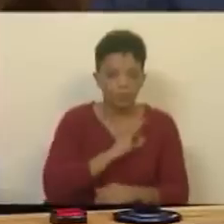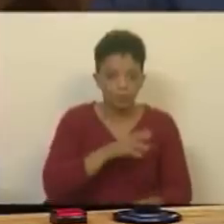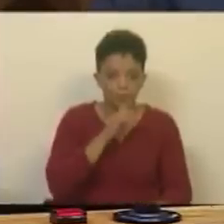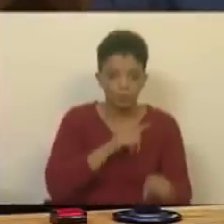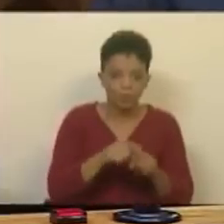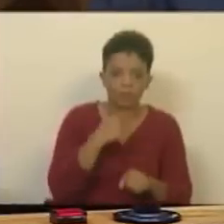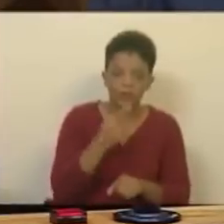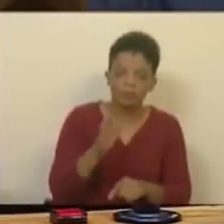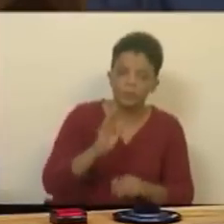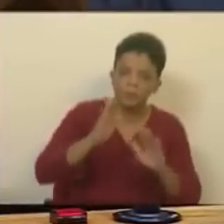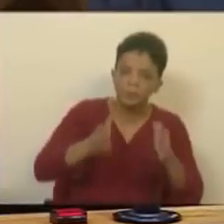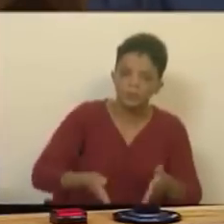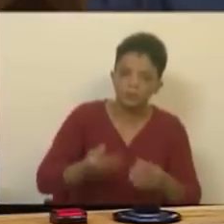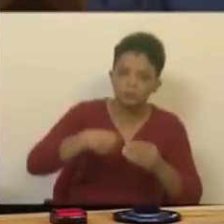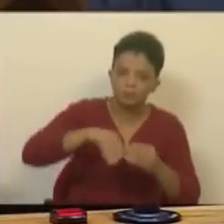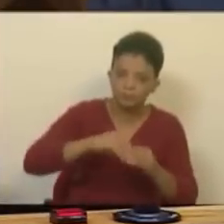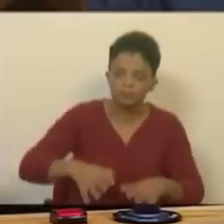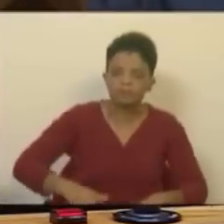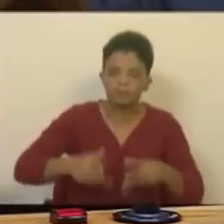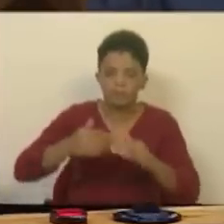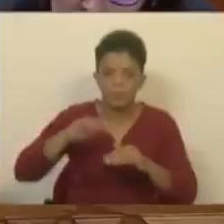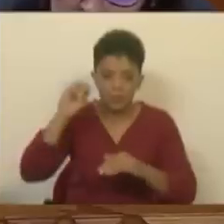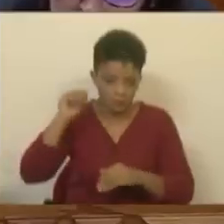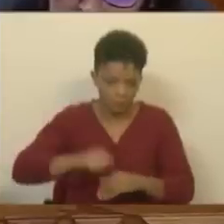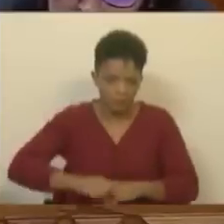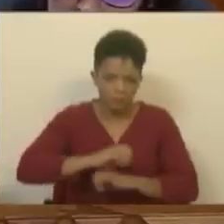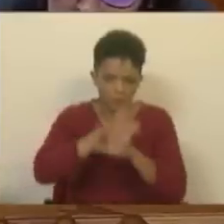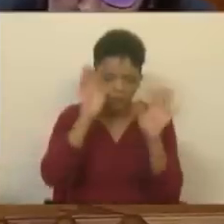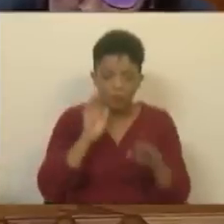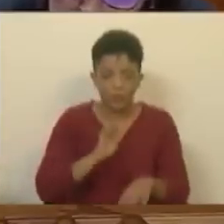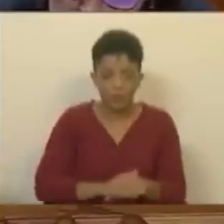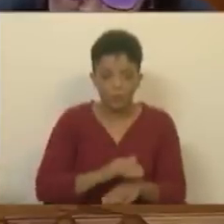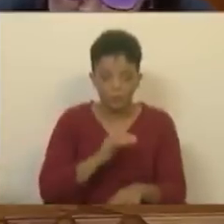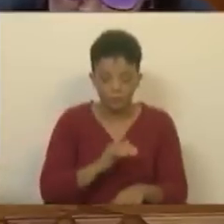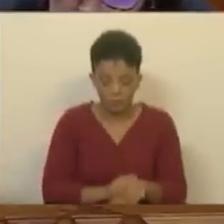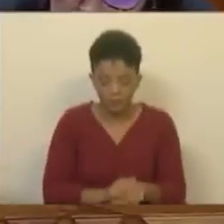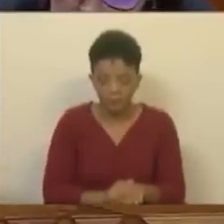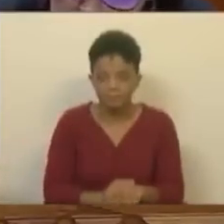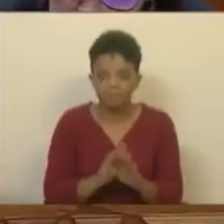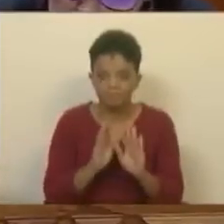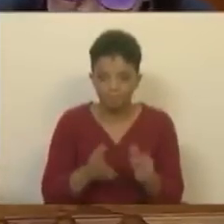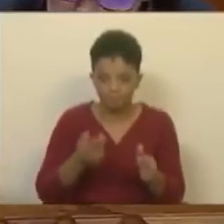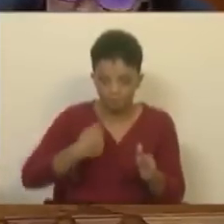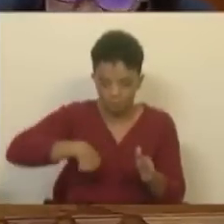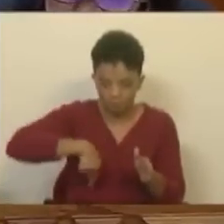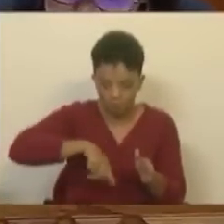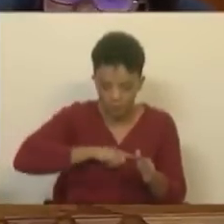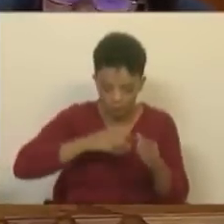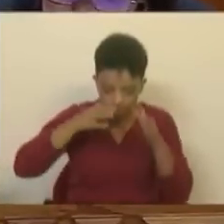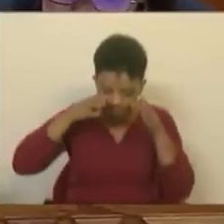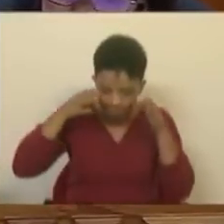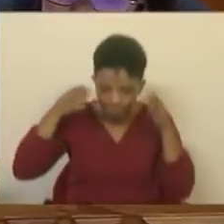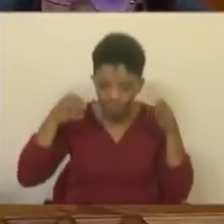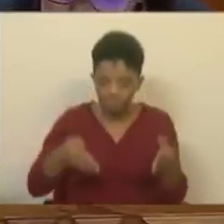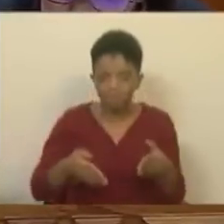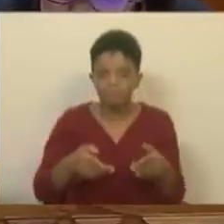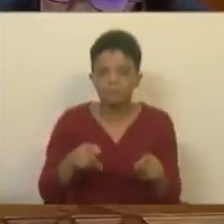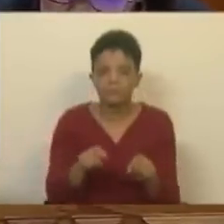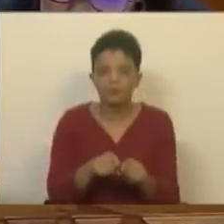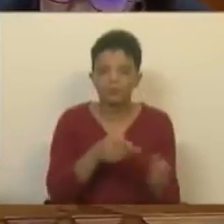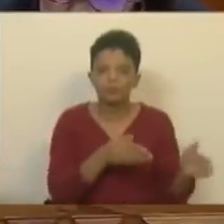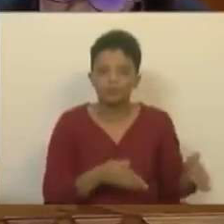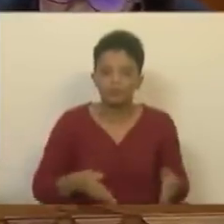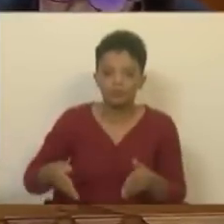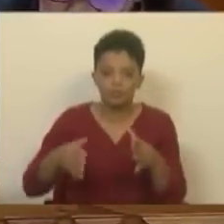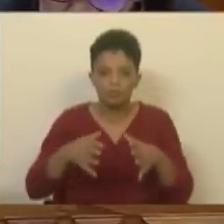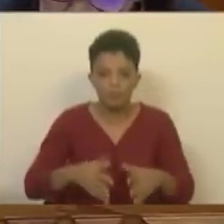Deputado diz mas é preciso crescer mais claro que sim e é por isso é que é preciso nós concentrarmos e focarmos na execução de uma boa